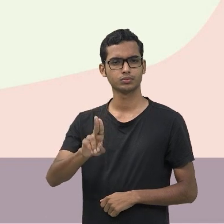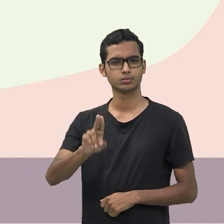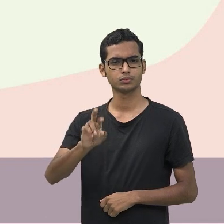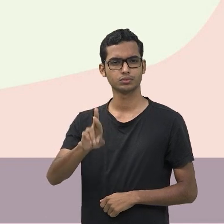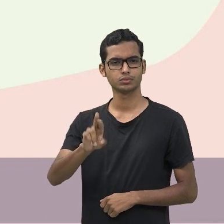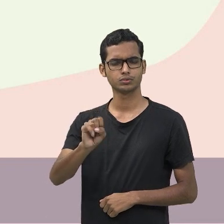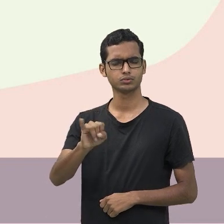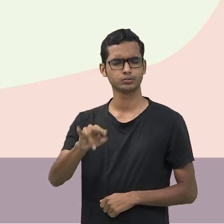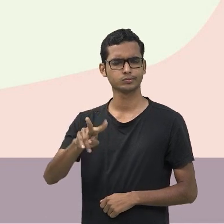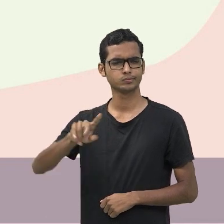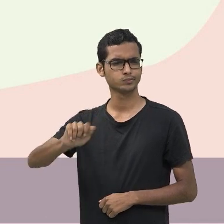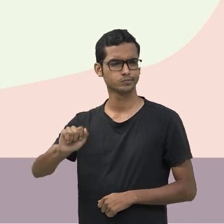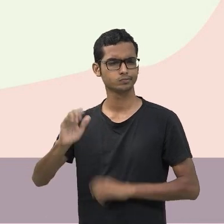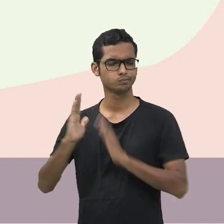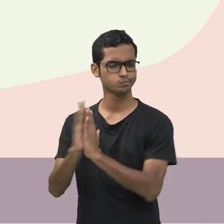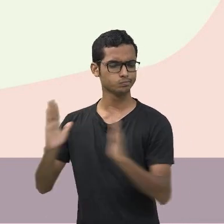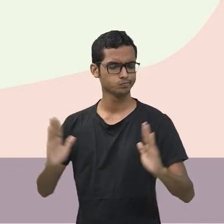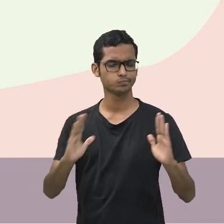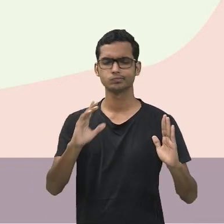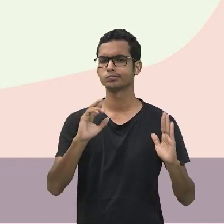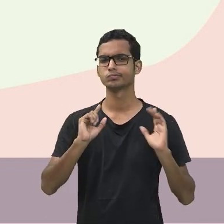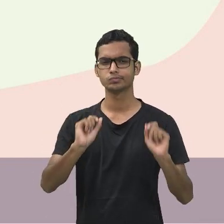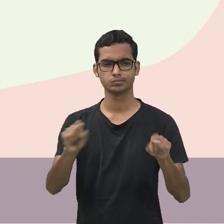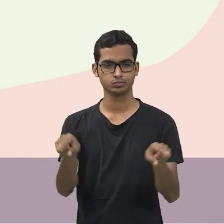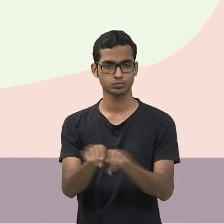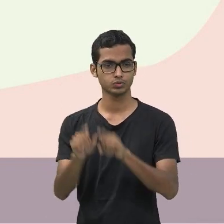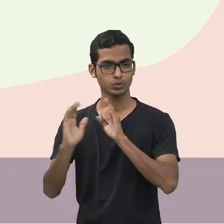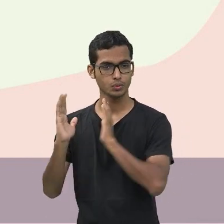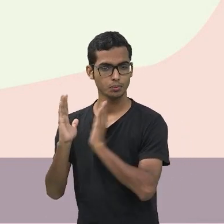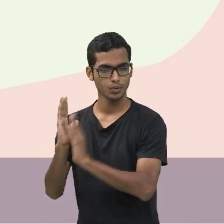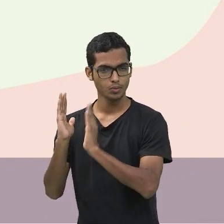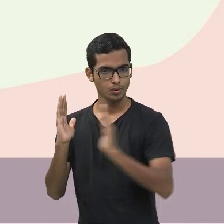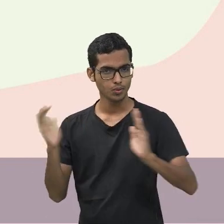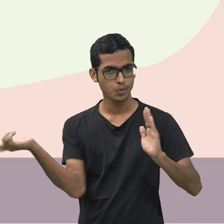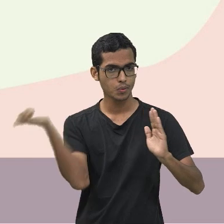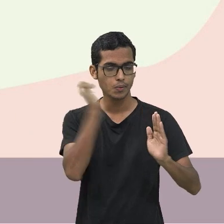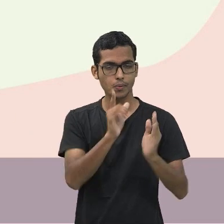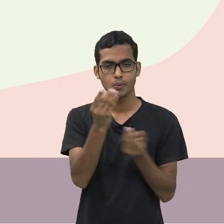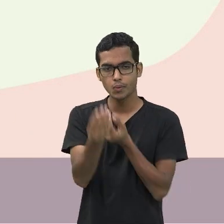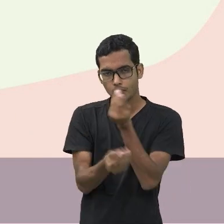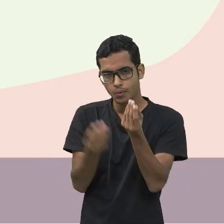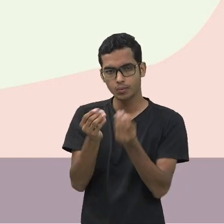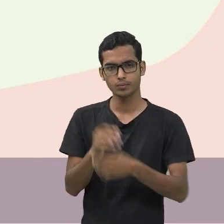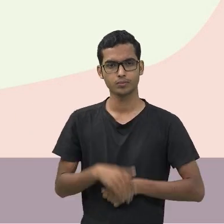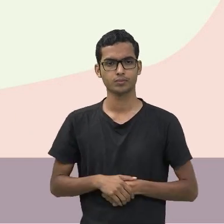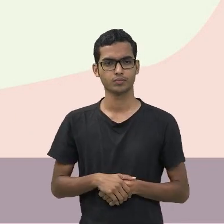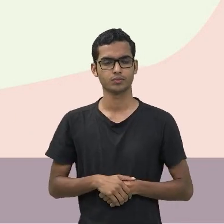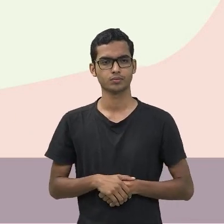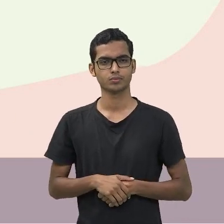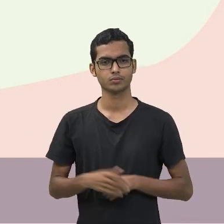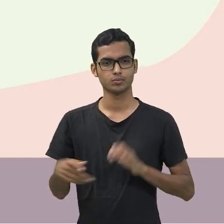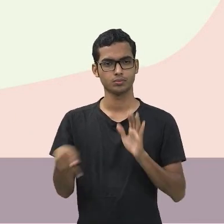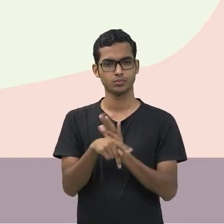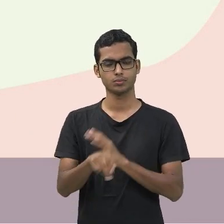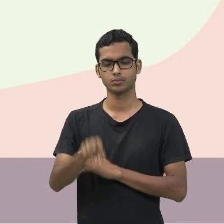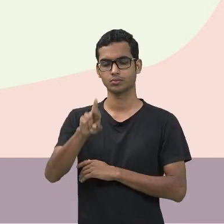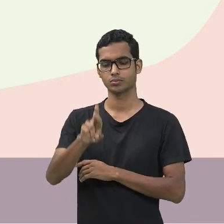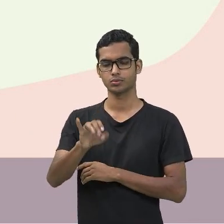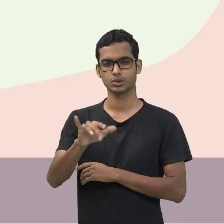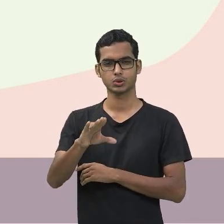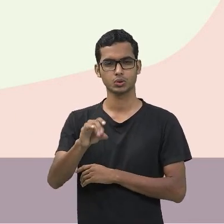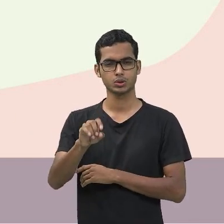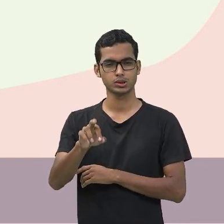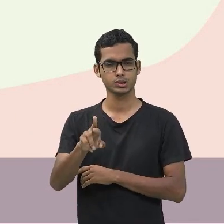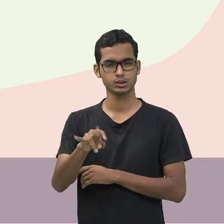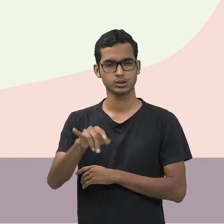uma sequência recursiva? São sequências obtidas por meio de recorrência, ou seja,